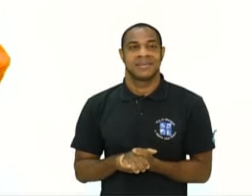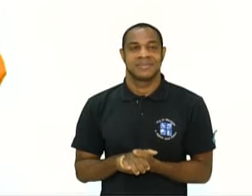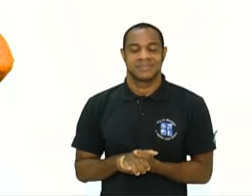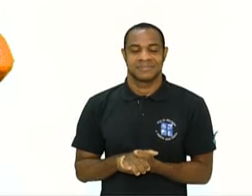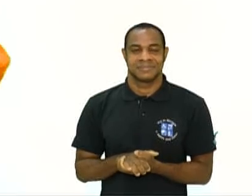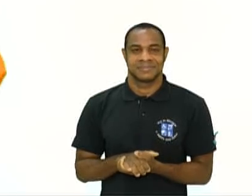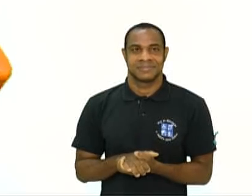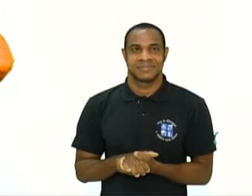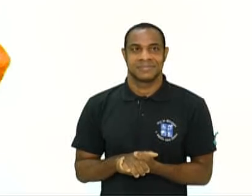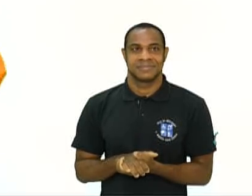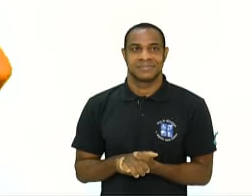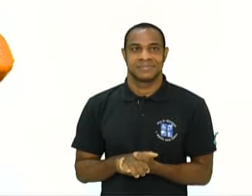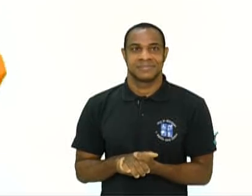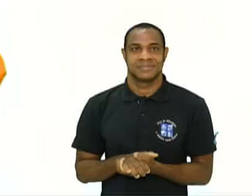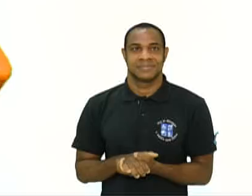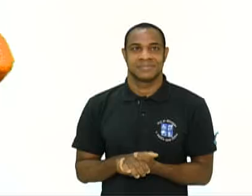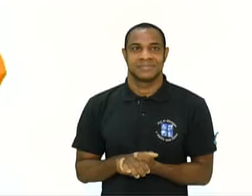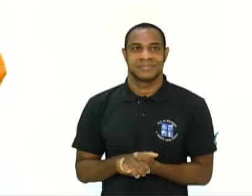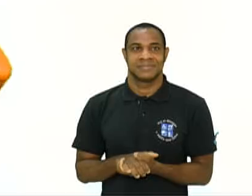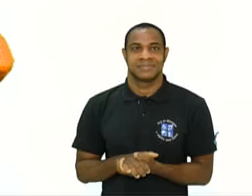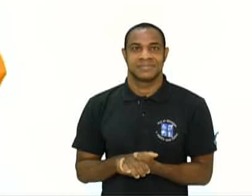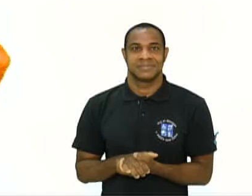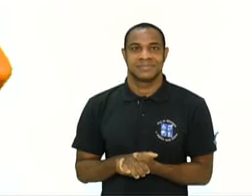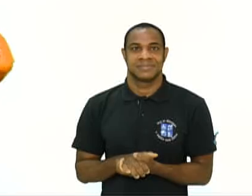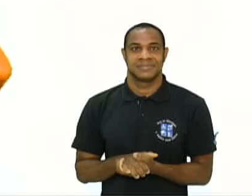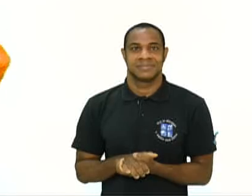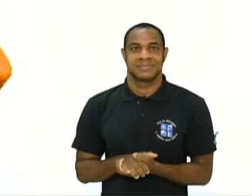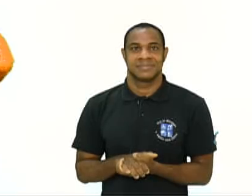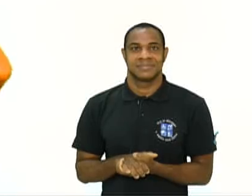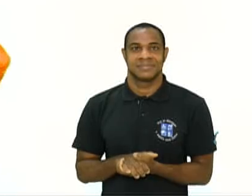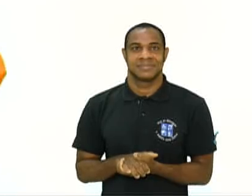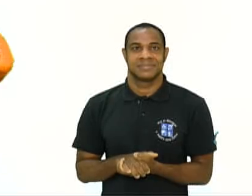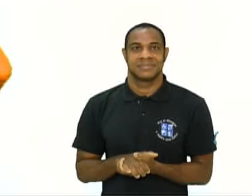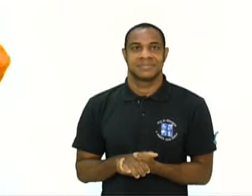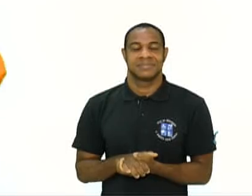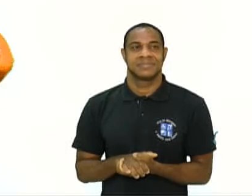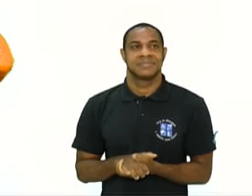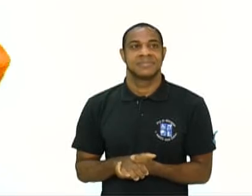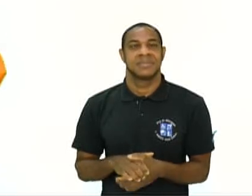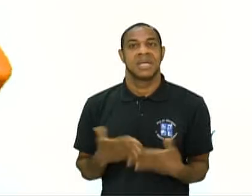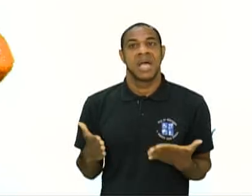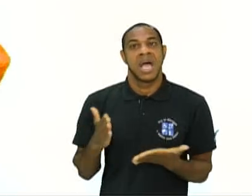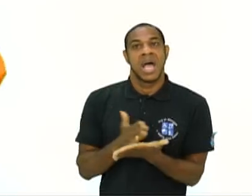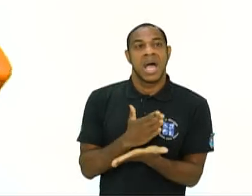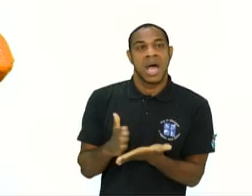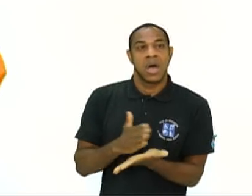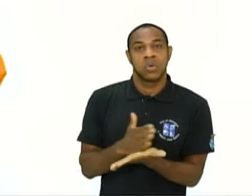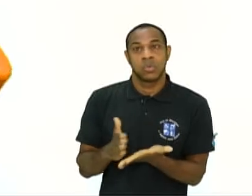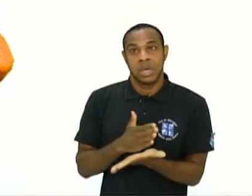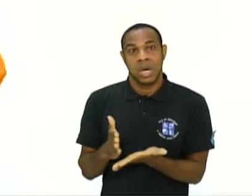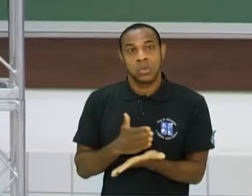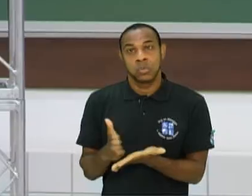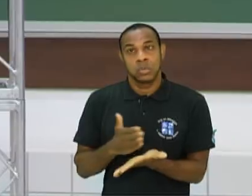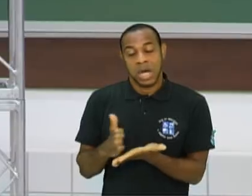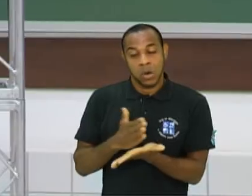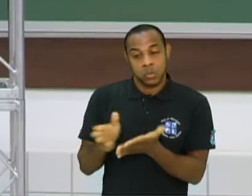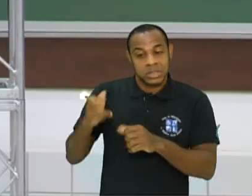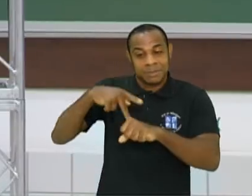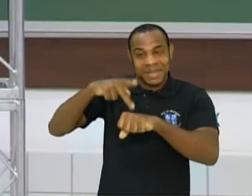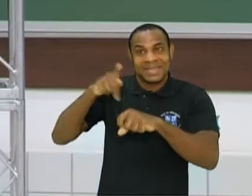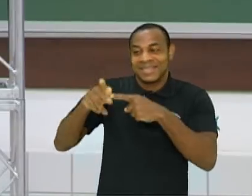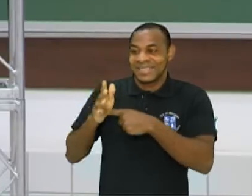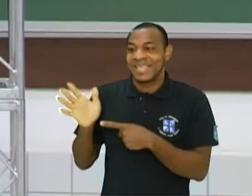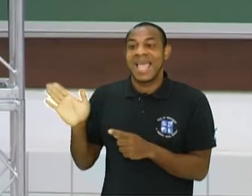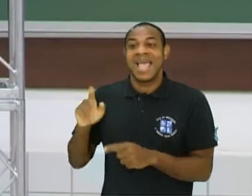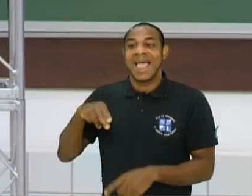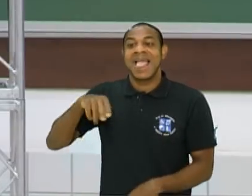sign for no in many parts of Europe and Latin America. Então, em alguns países isso aqui é não quer dizer